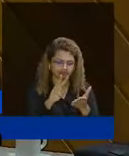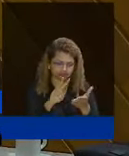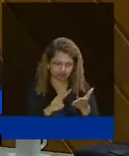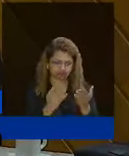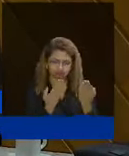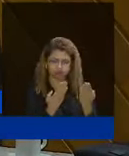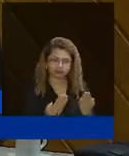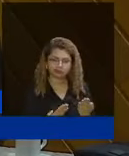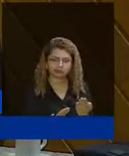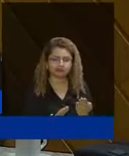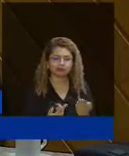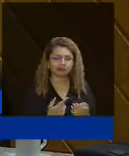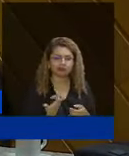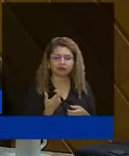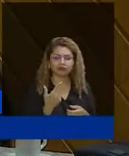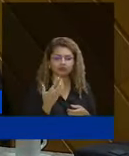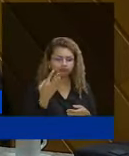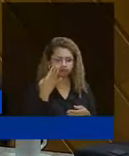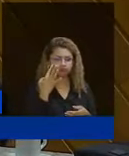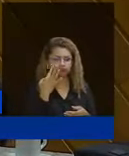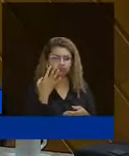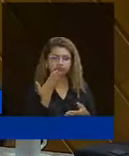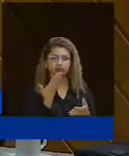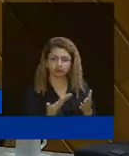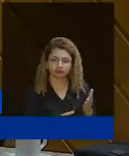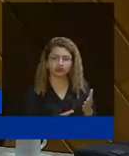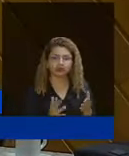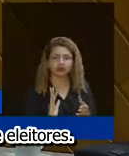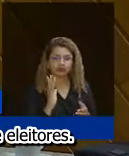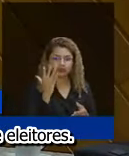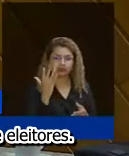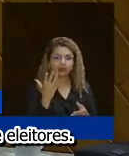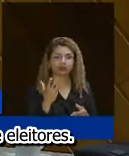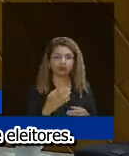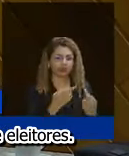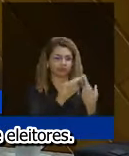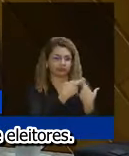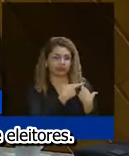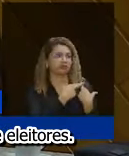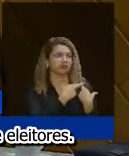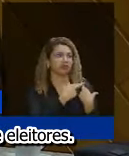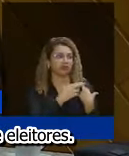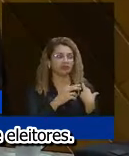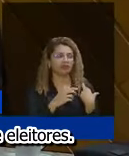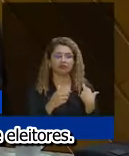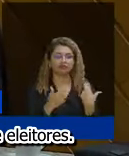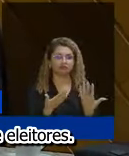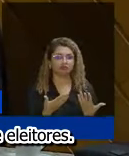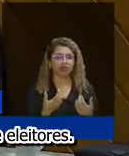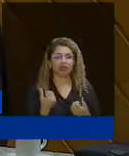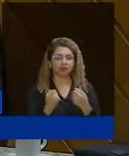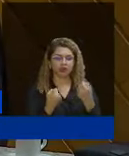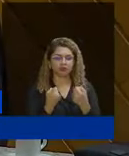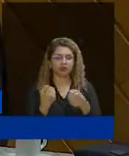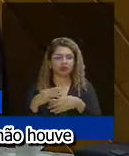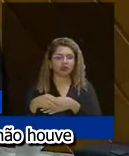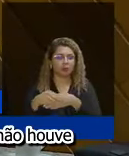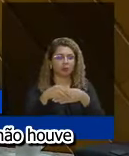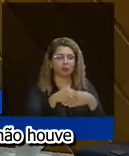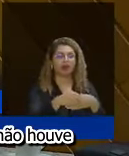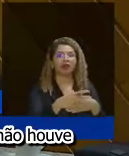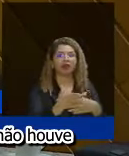vislumbrou em relação a ela nenhuma gravidade, nenhuma responsabilidade em relação ao transporte de eleitores.